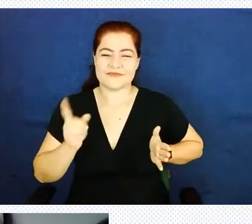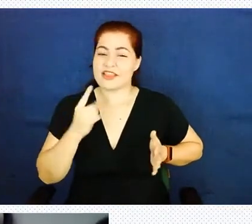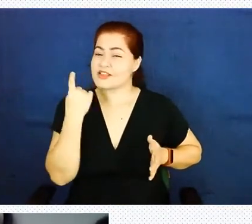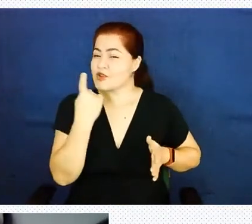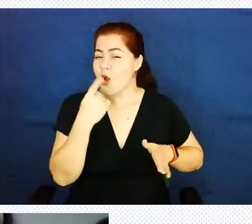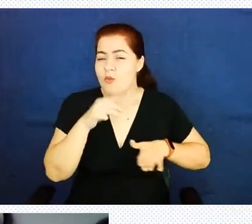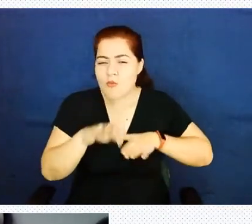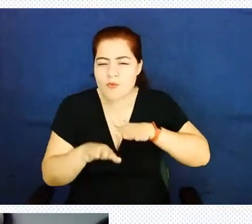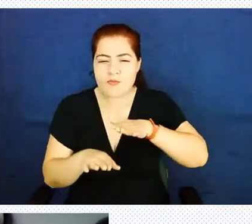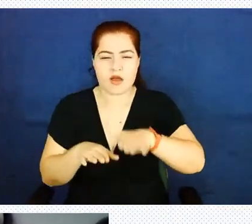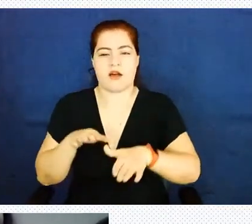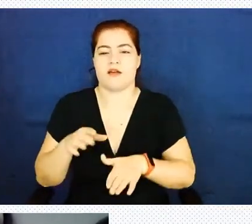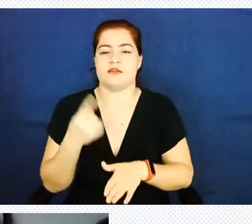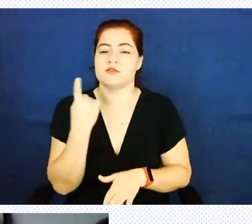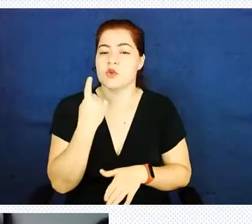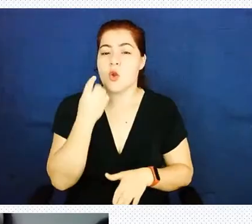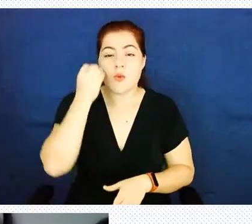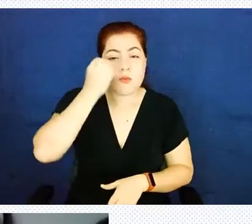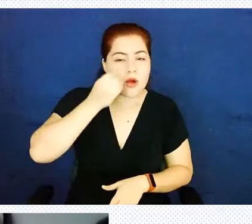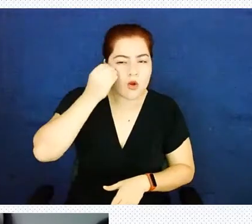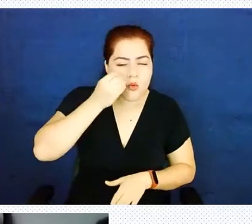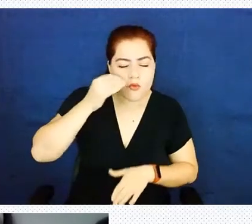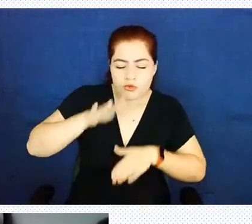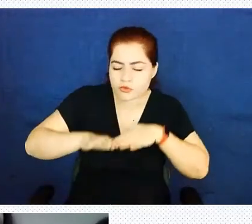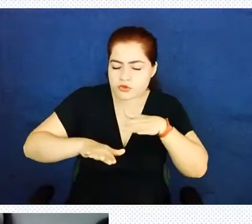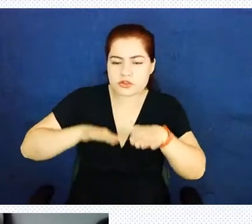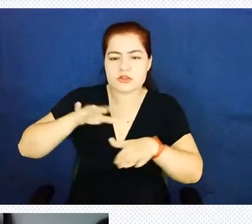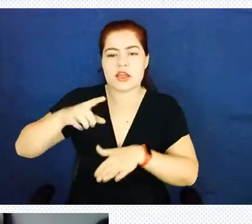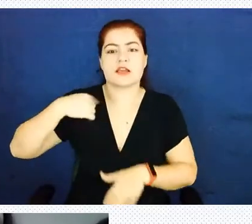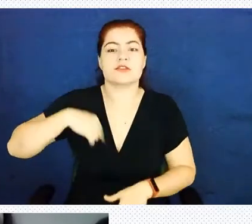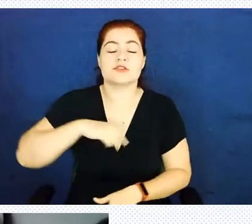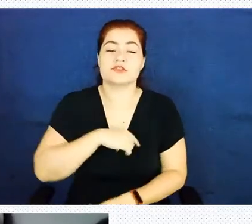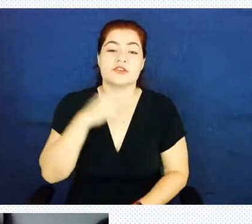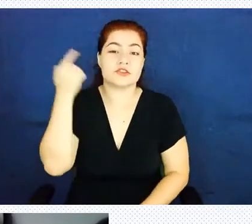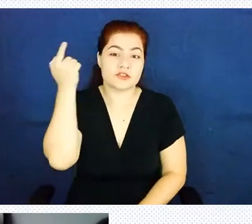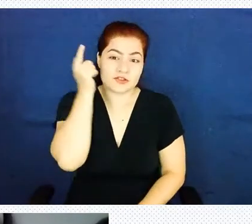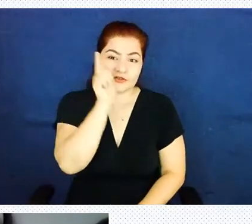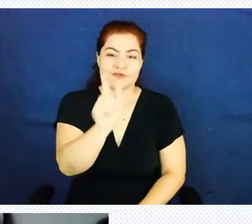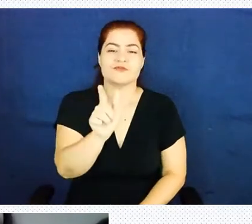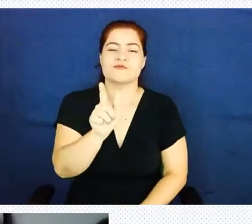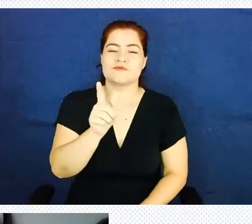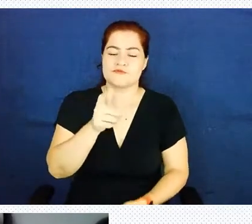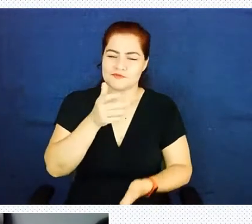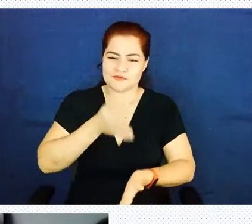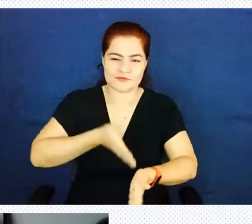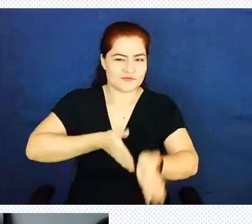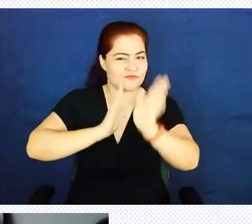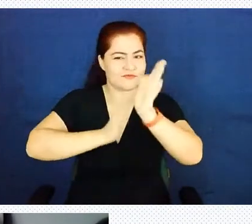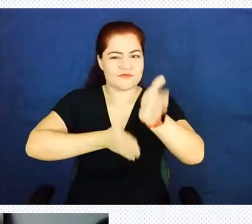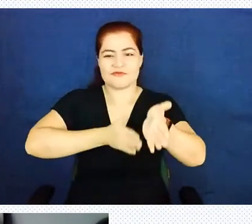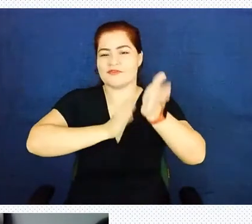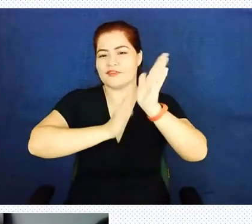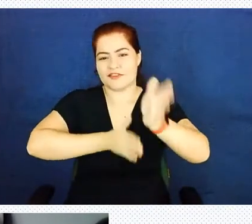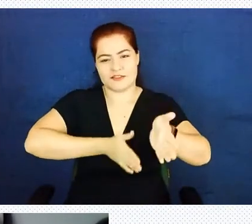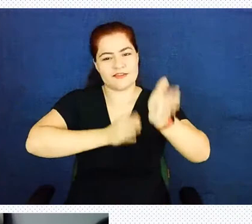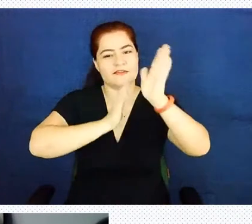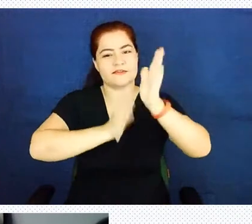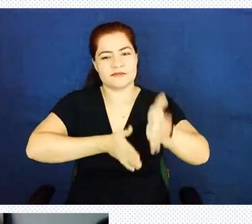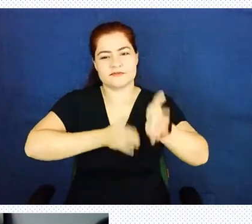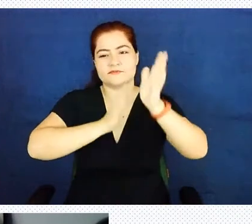a cada dia, uma oportunidade a cada dia, a gente vai seguindo, seguindo.